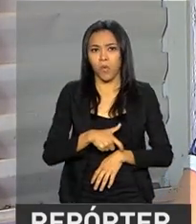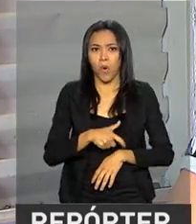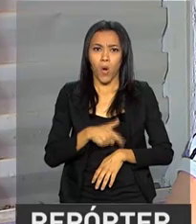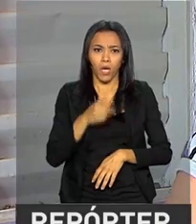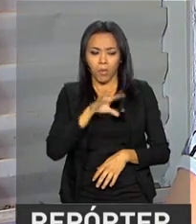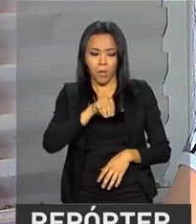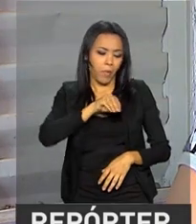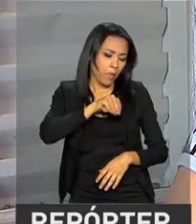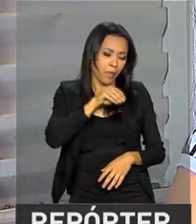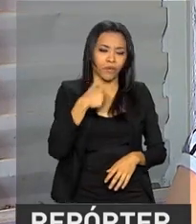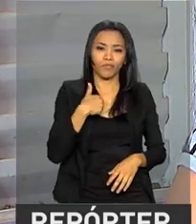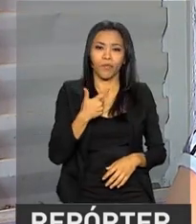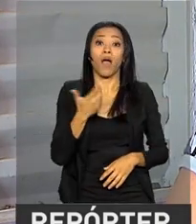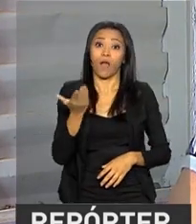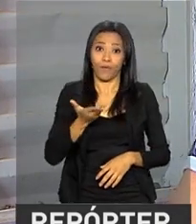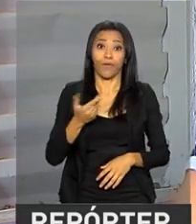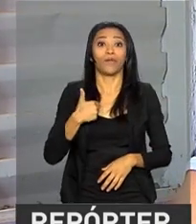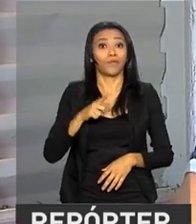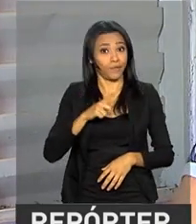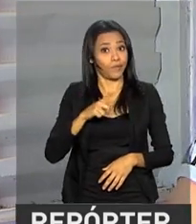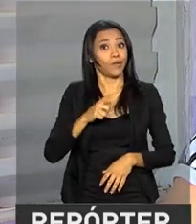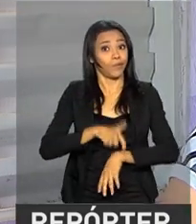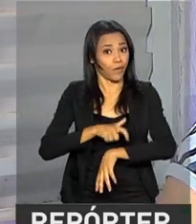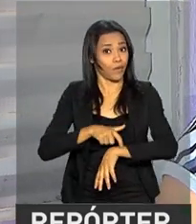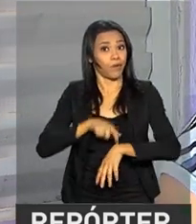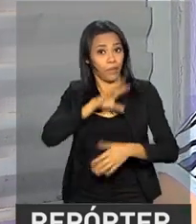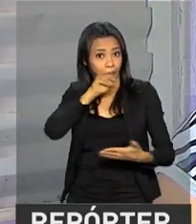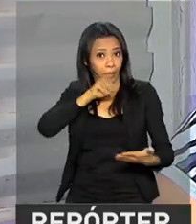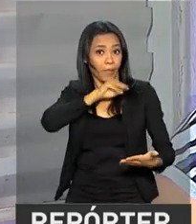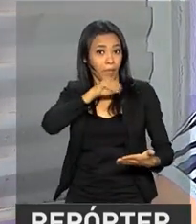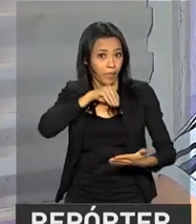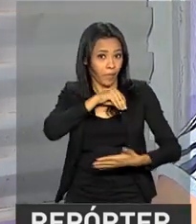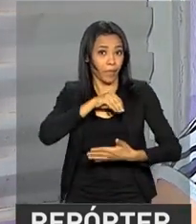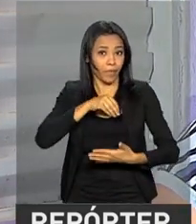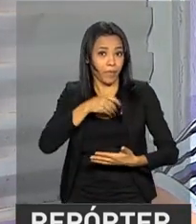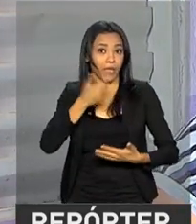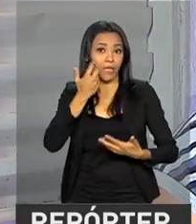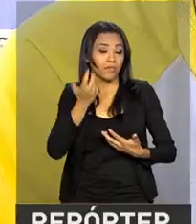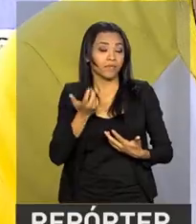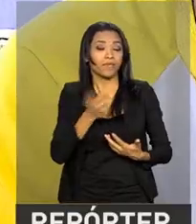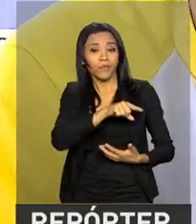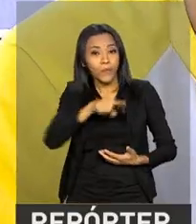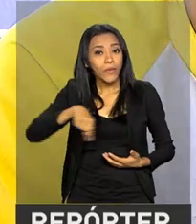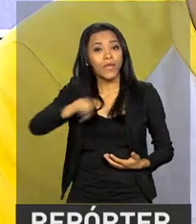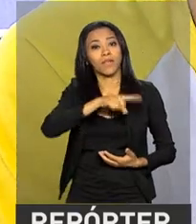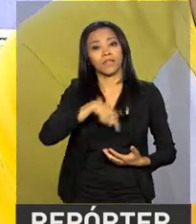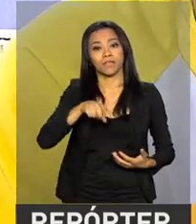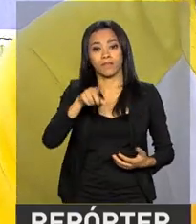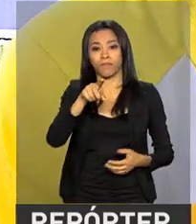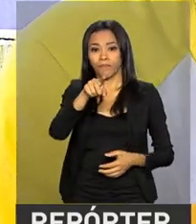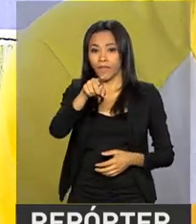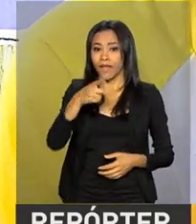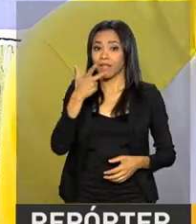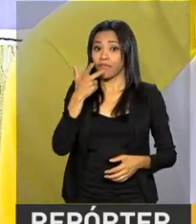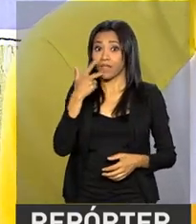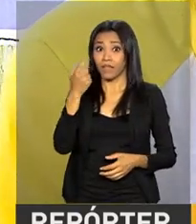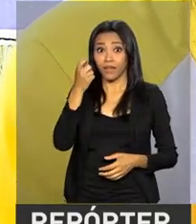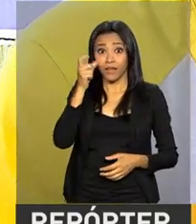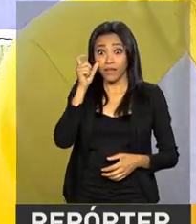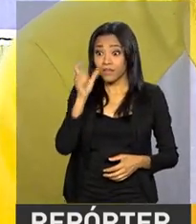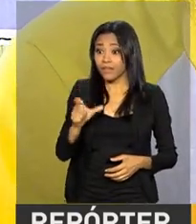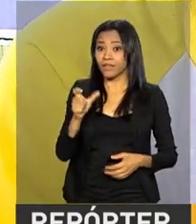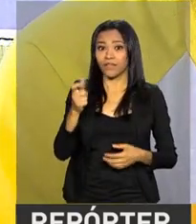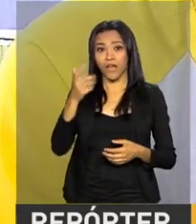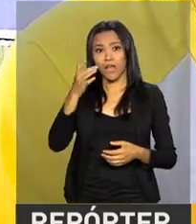eles, né? Agora eu tô tirando a hora para eles, de conversar com eles. É incrível a abertura das famílias pro